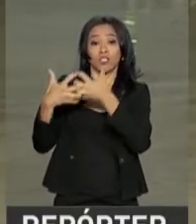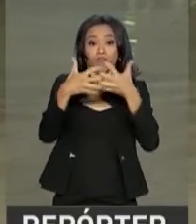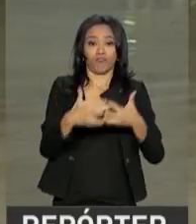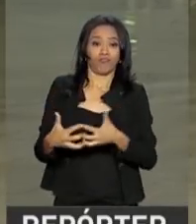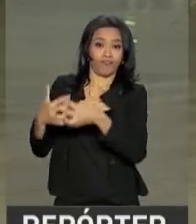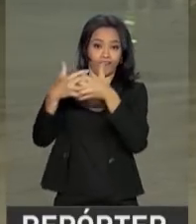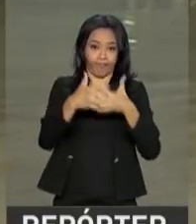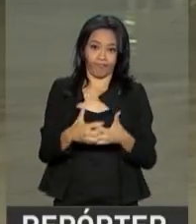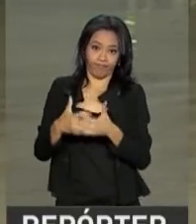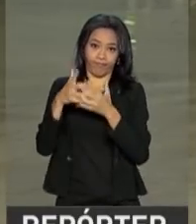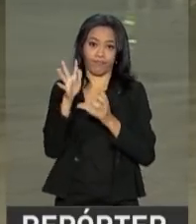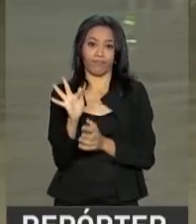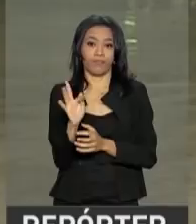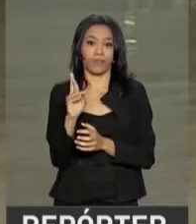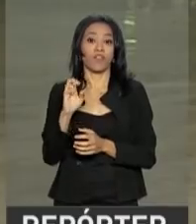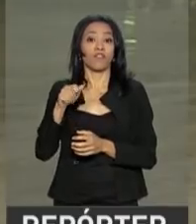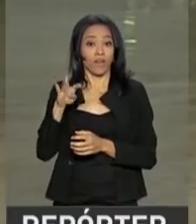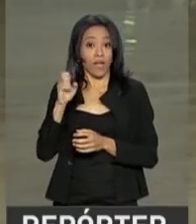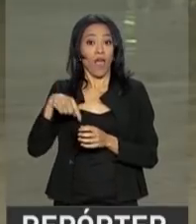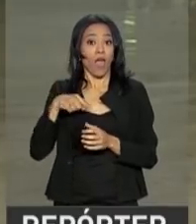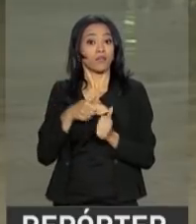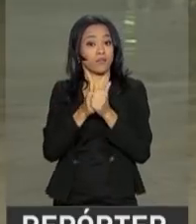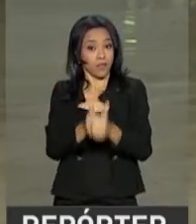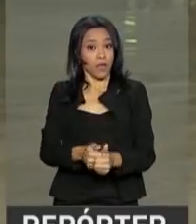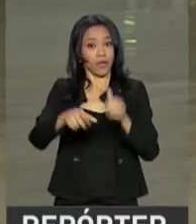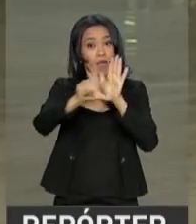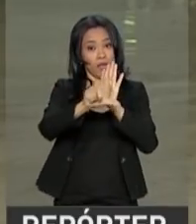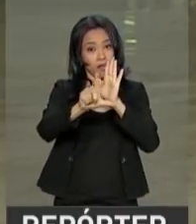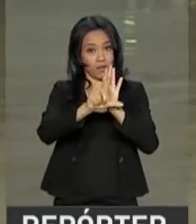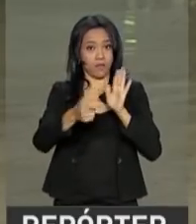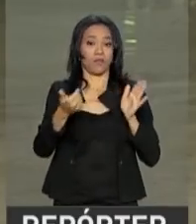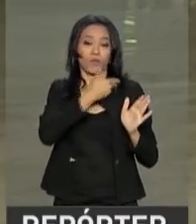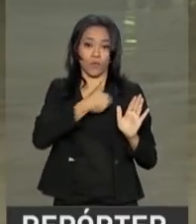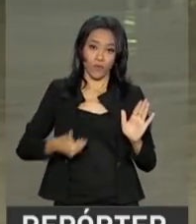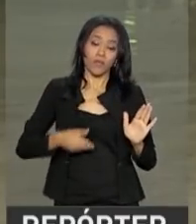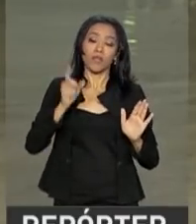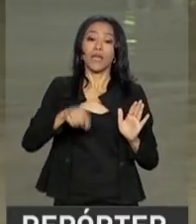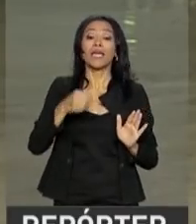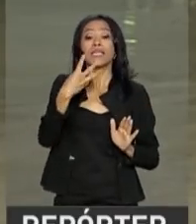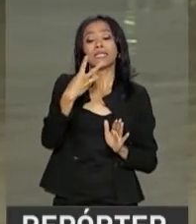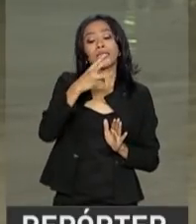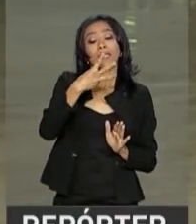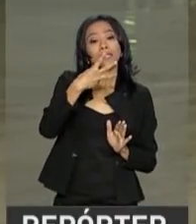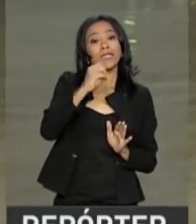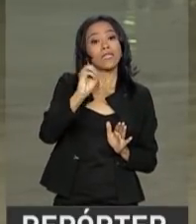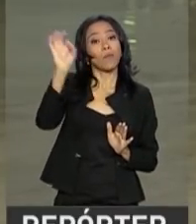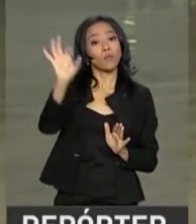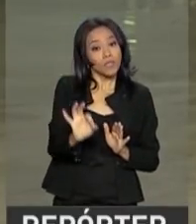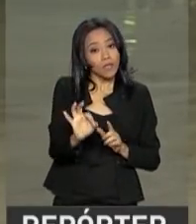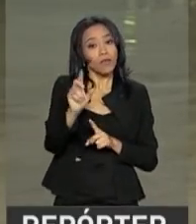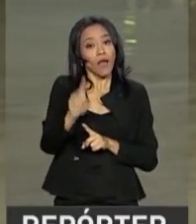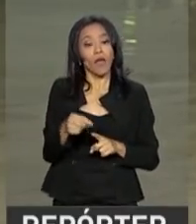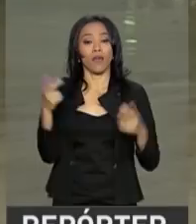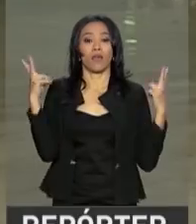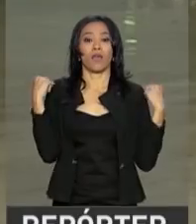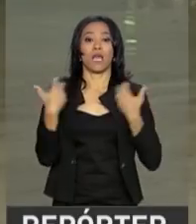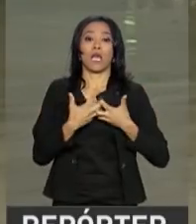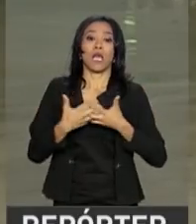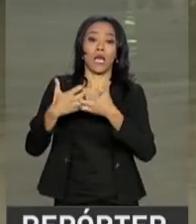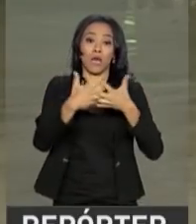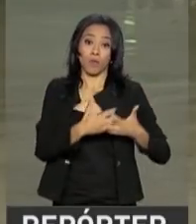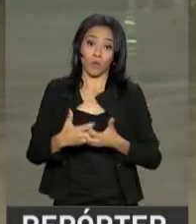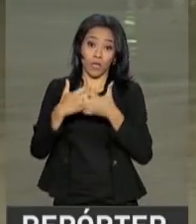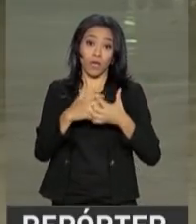provisória do governo federal que determina que 30% dos fretes da Conab sejam feitos por caminhoneiros autônomos.